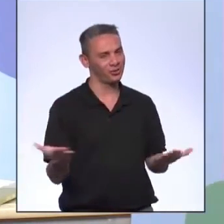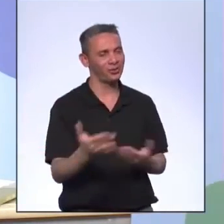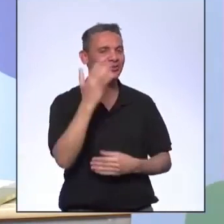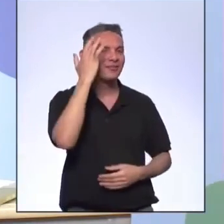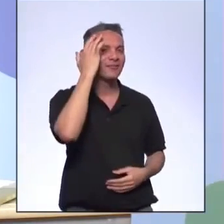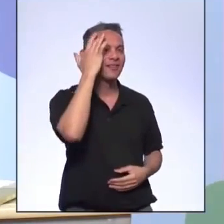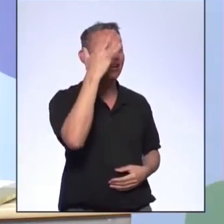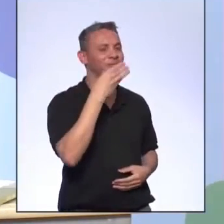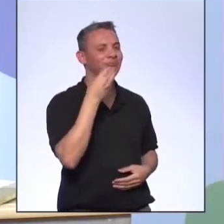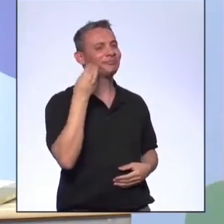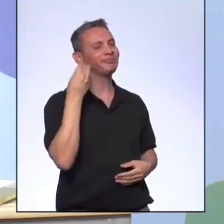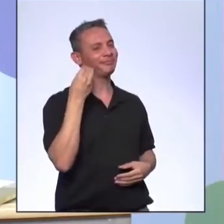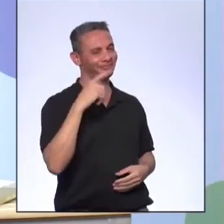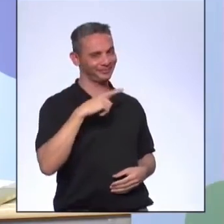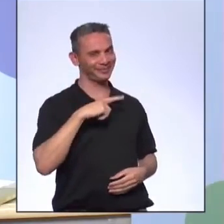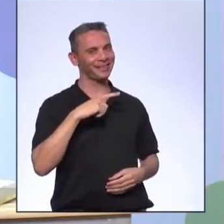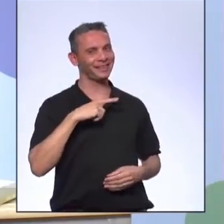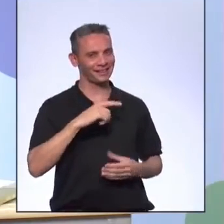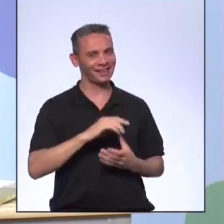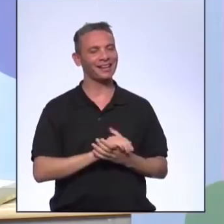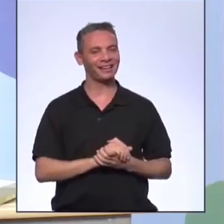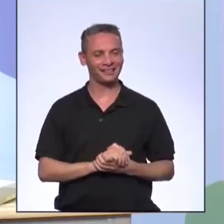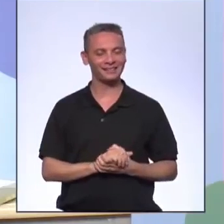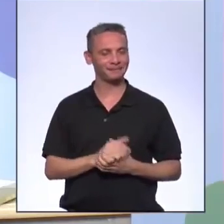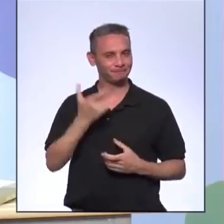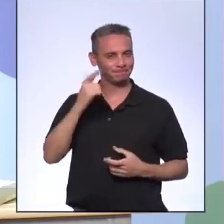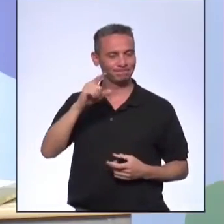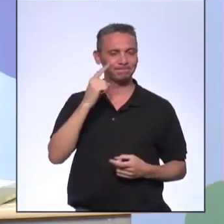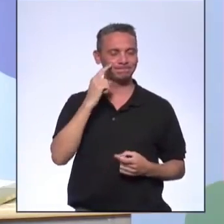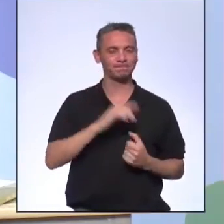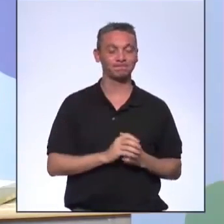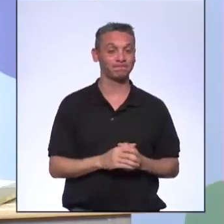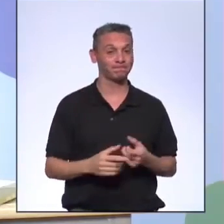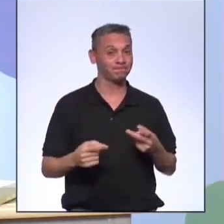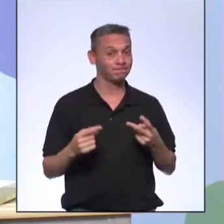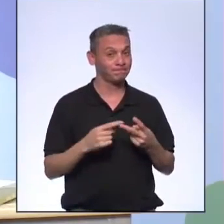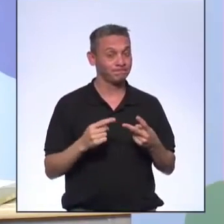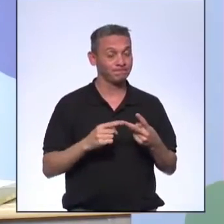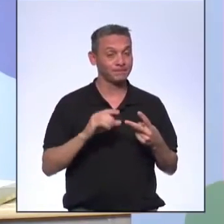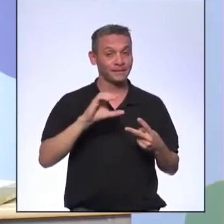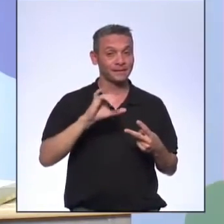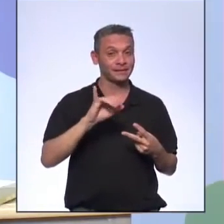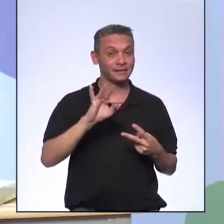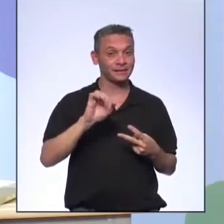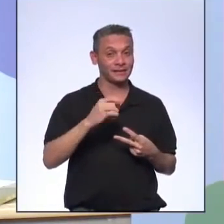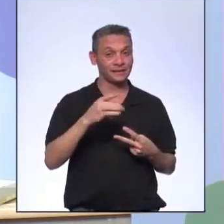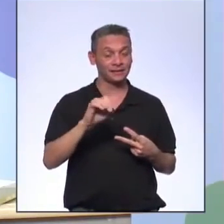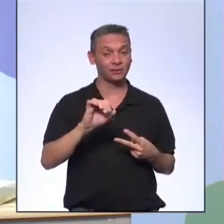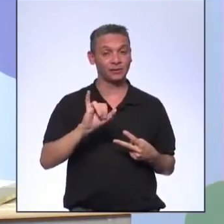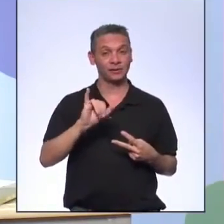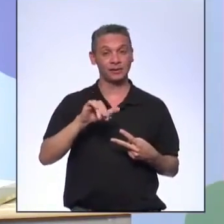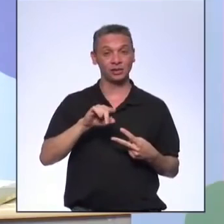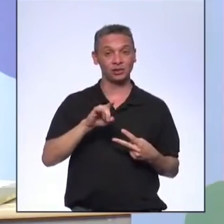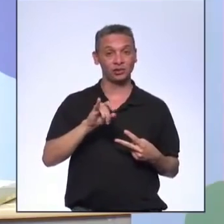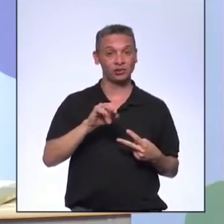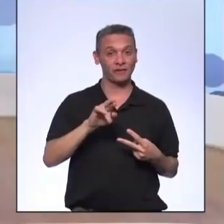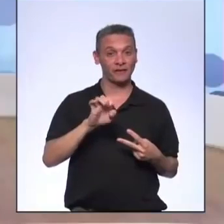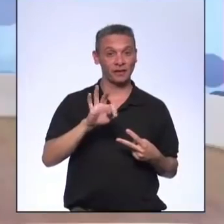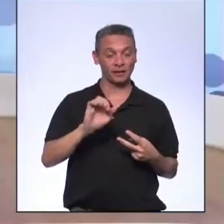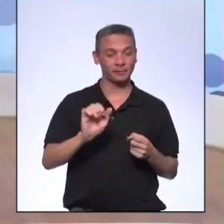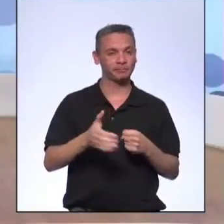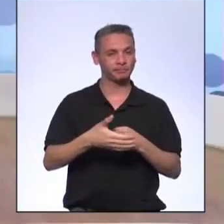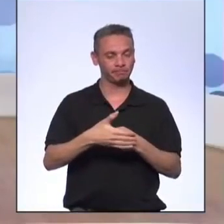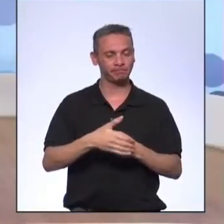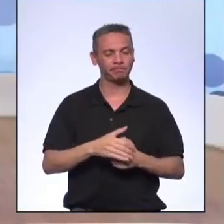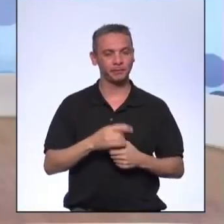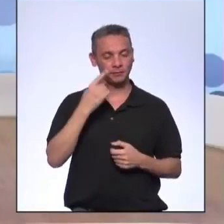Essa aula está muito fácil, gente. Vamos lá. Agora, a citação indireta. Professor Mauro, pode ler também essa, por